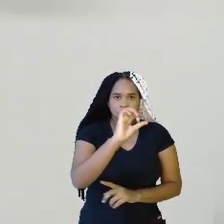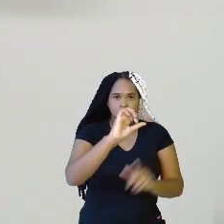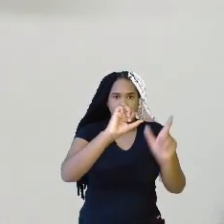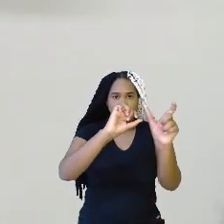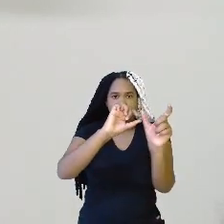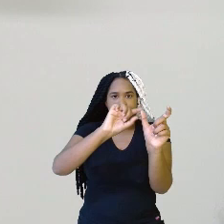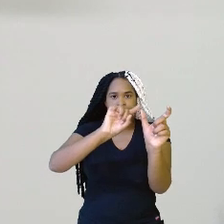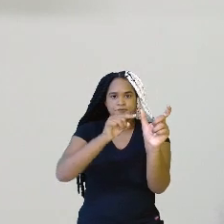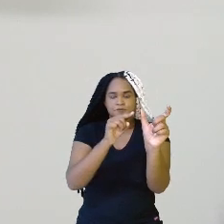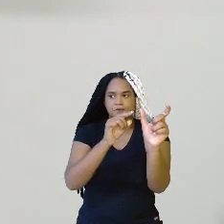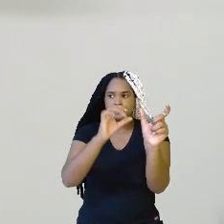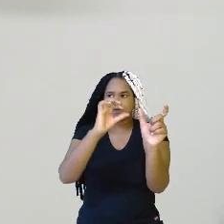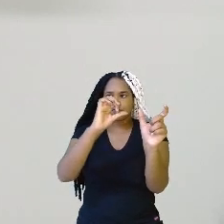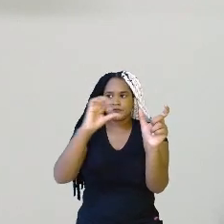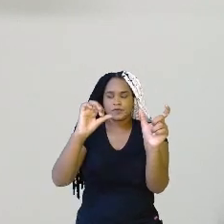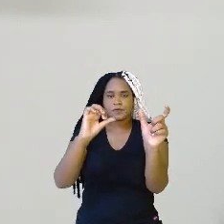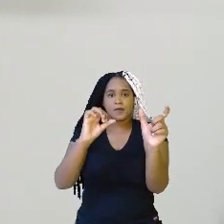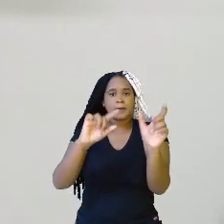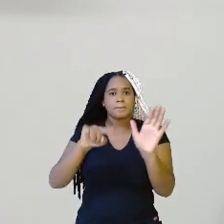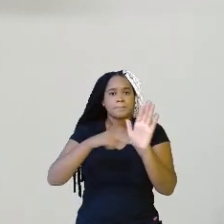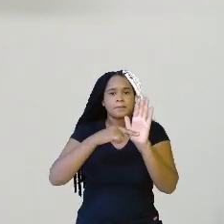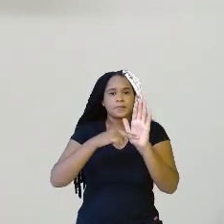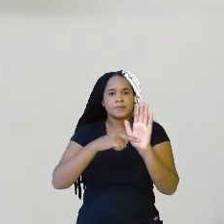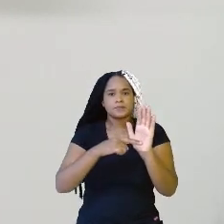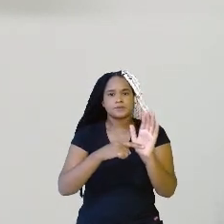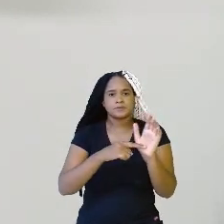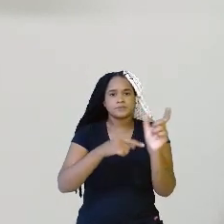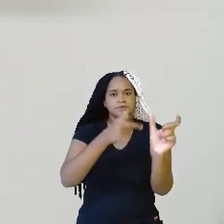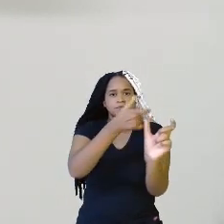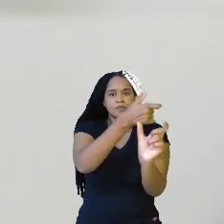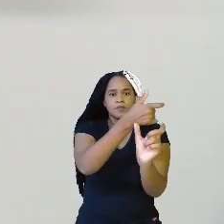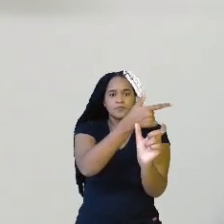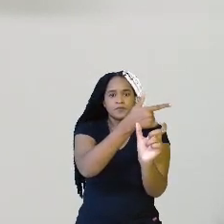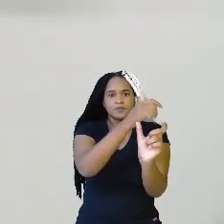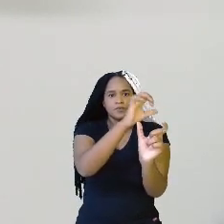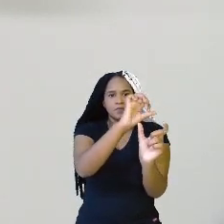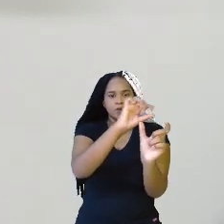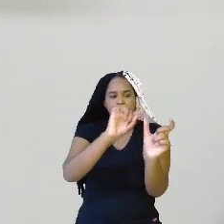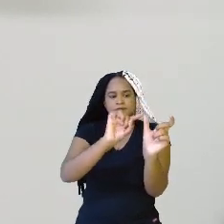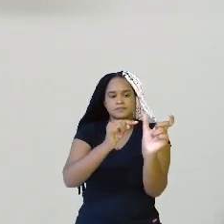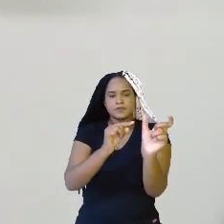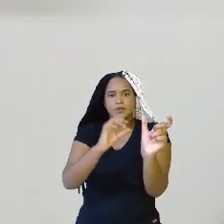69,99 menos 29,90.